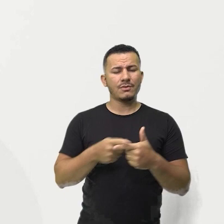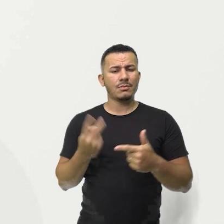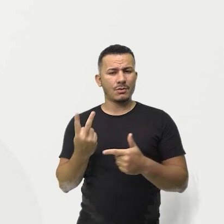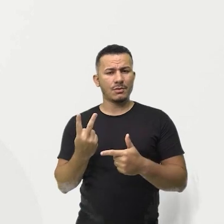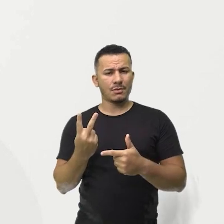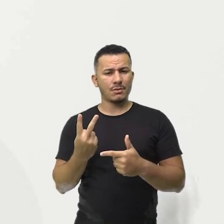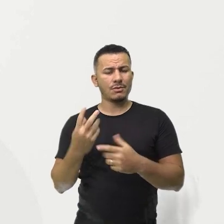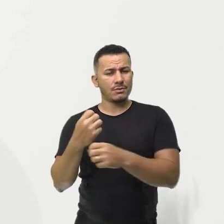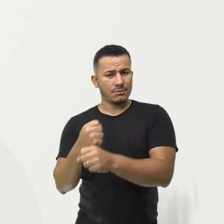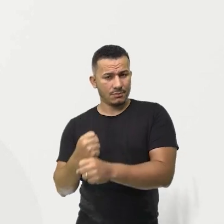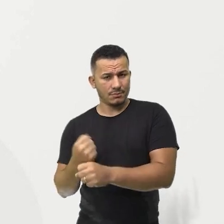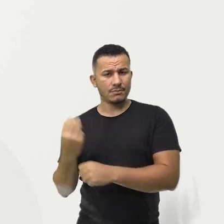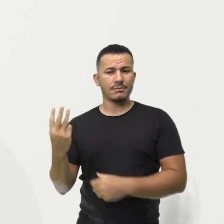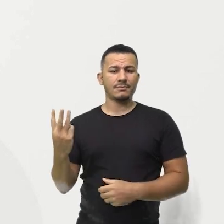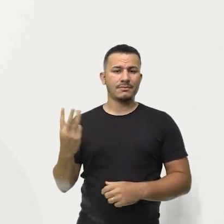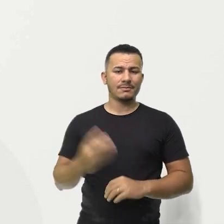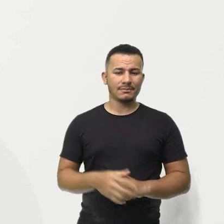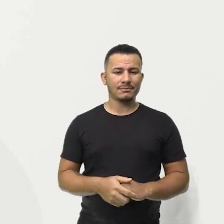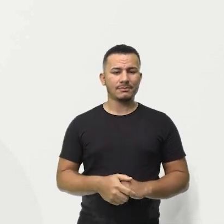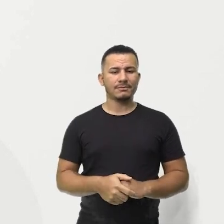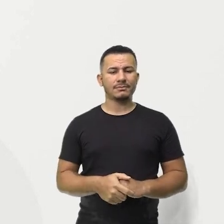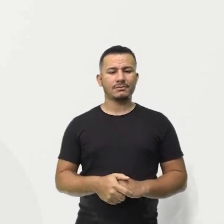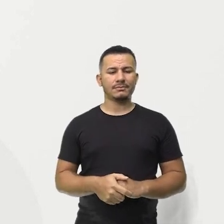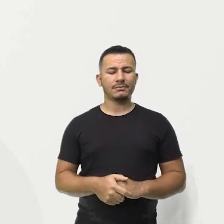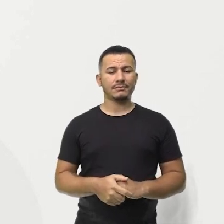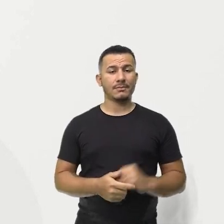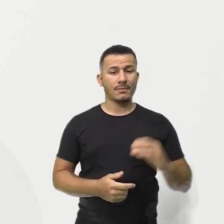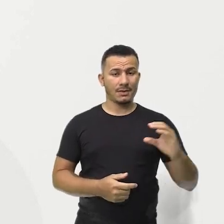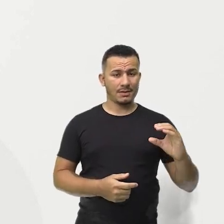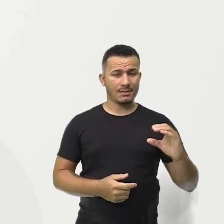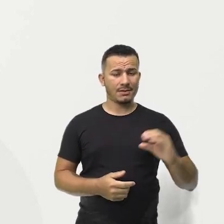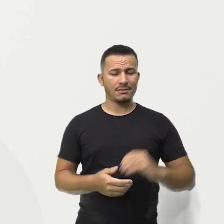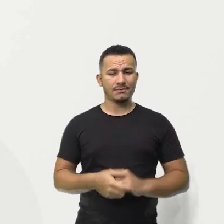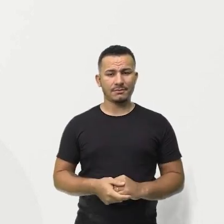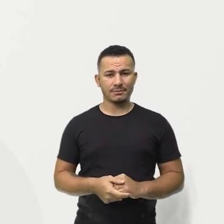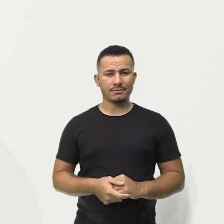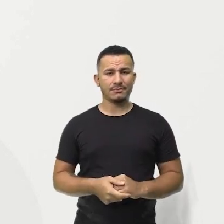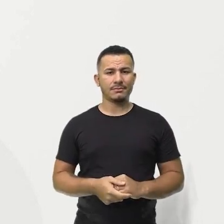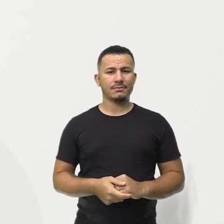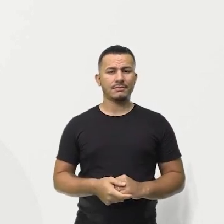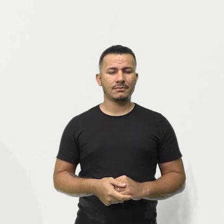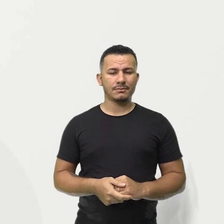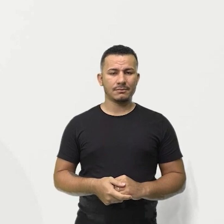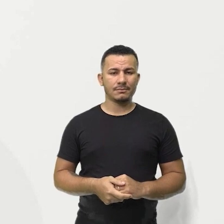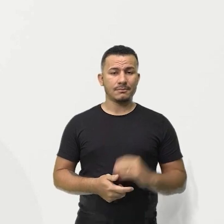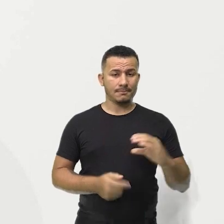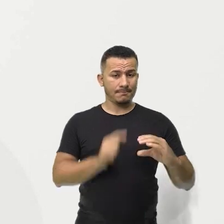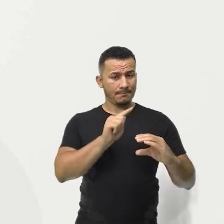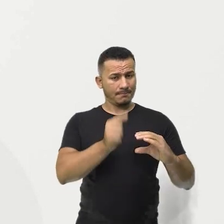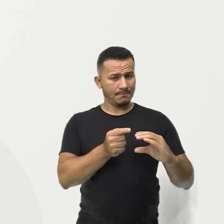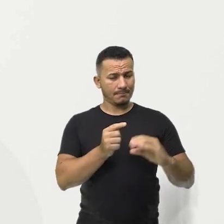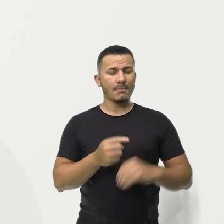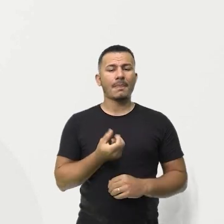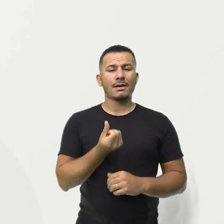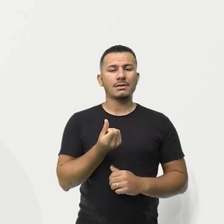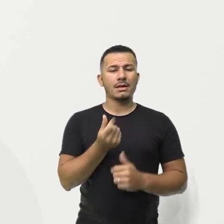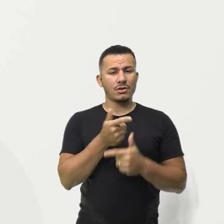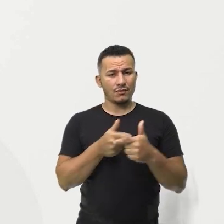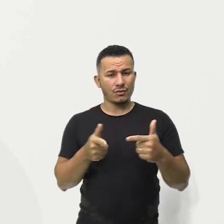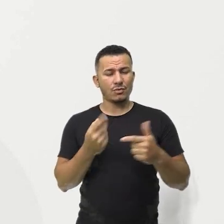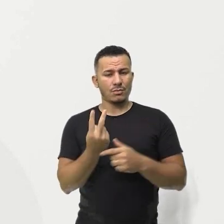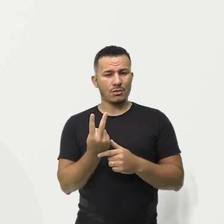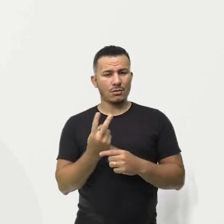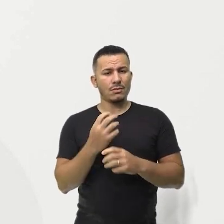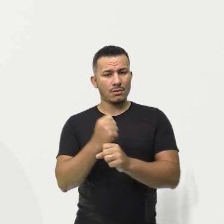de metade, tá legal? Bora aqui comigo. Divido aqui por 2, ó. 2 por 2, 1. 6